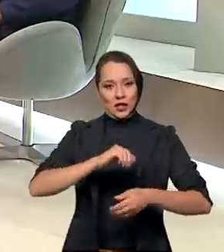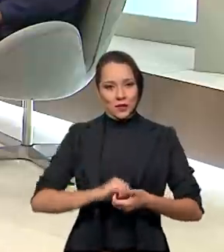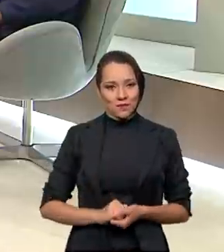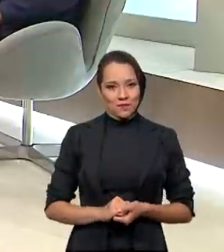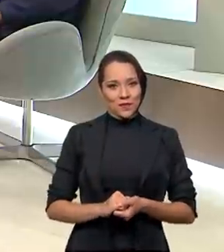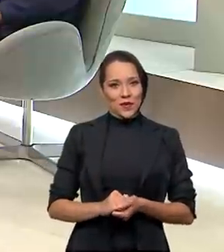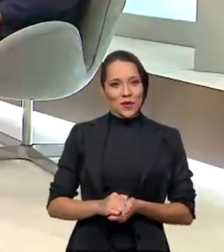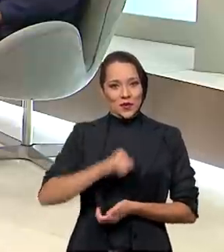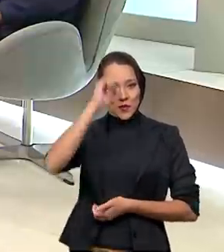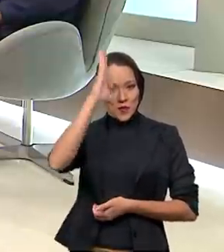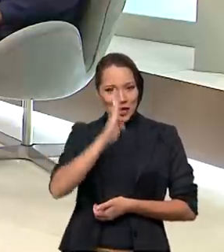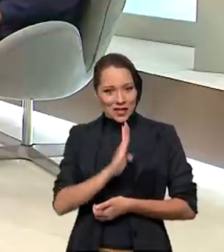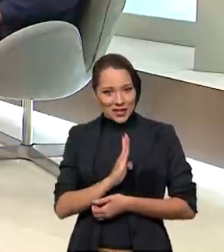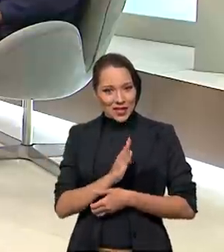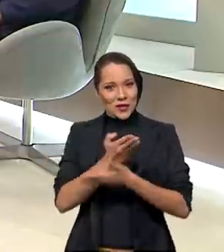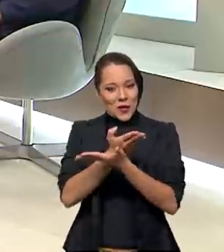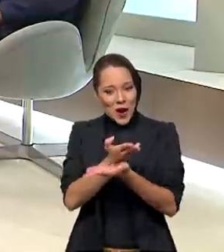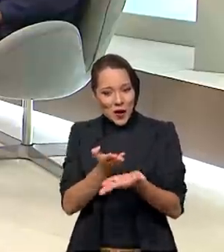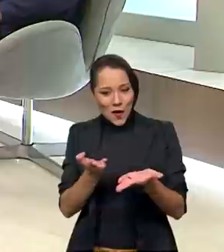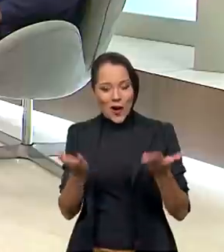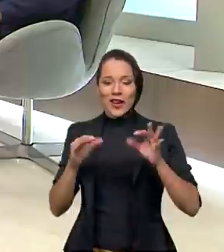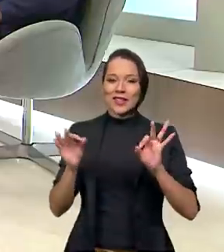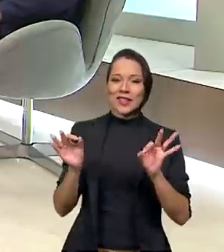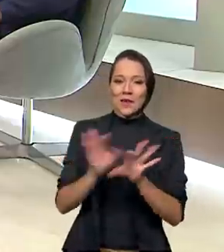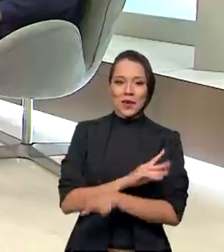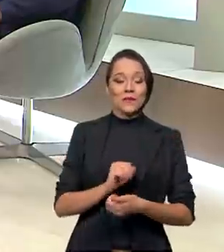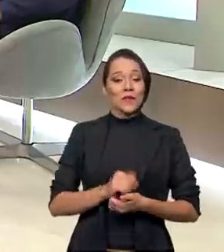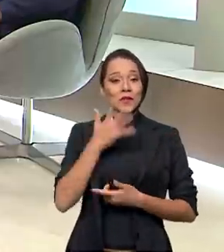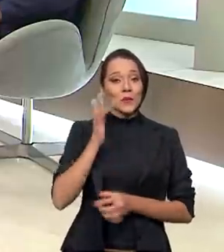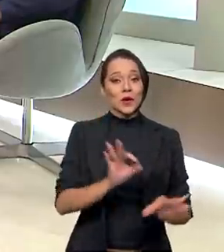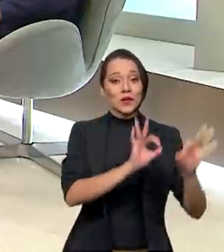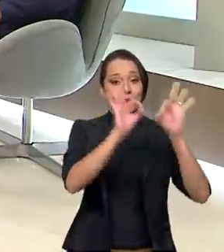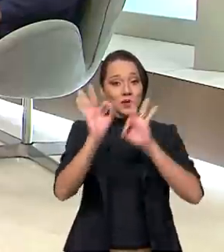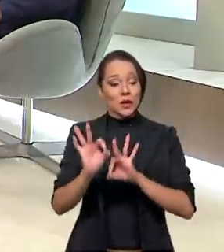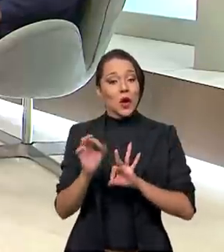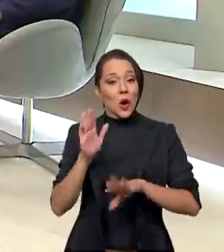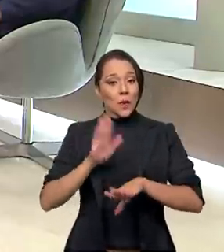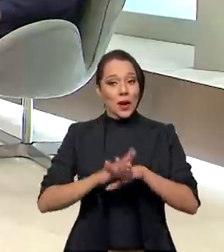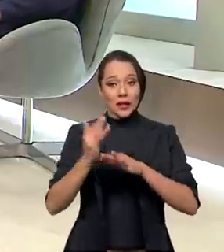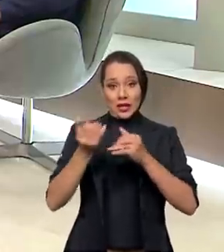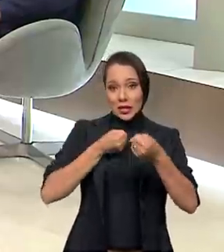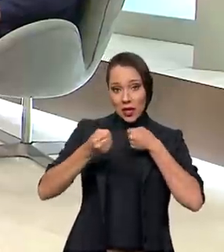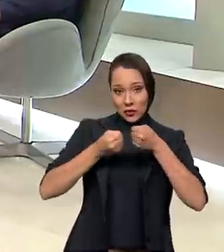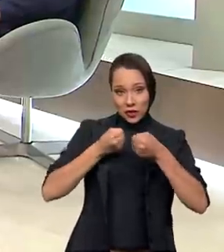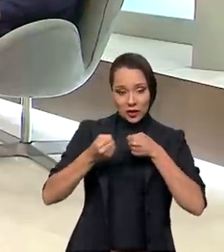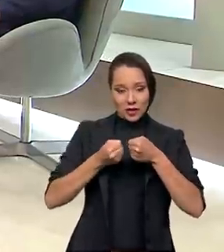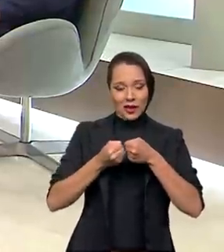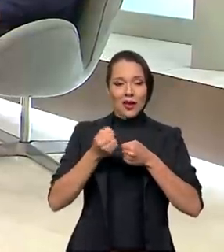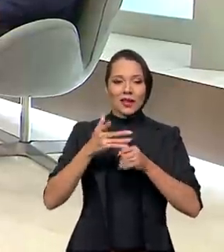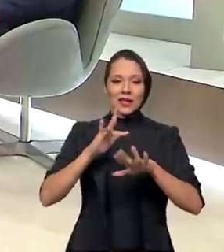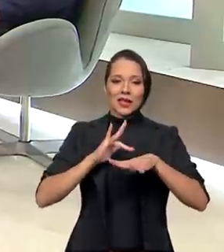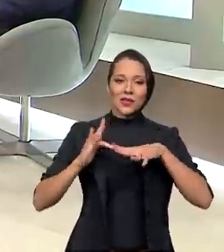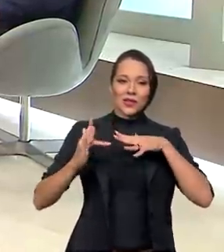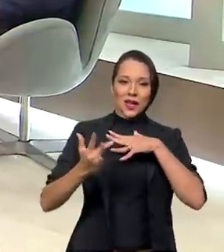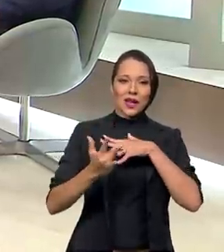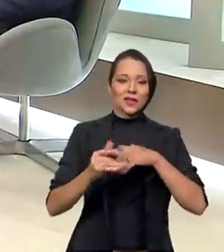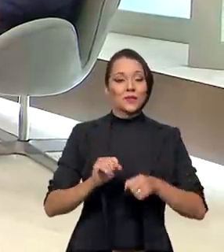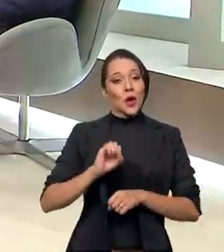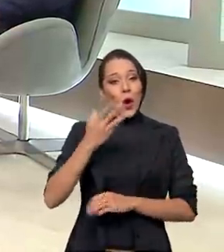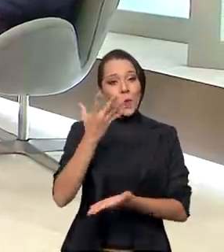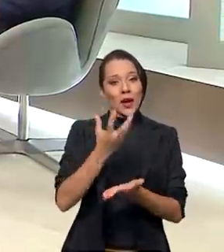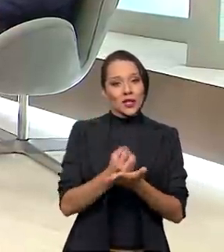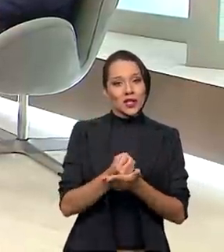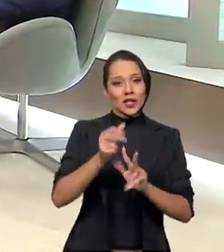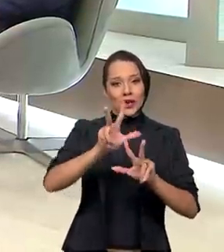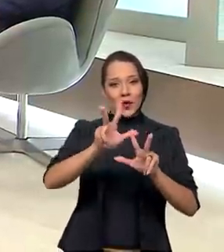E o Brasil em Pauta termina aqui. Você pode conferir esta ou outras entrevistas nas nossas redes sociais ou